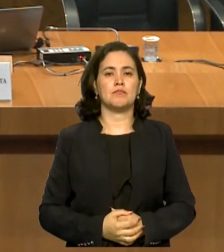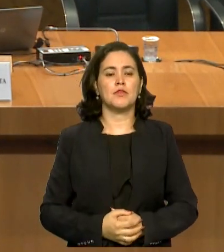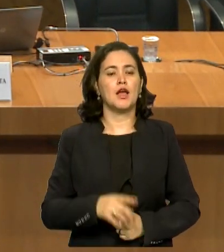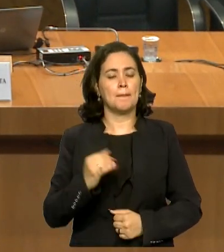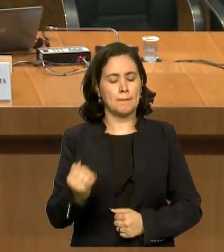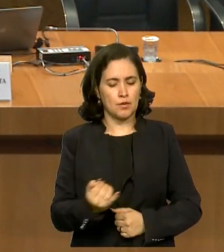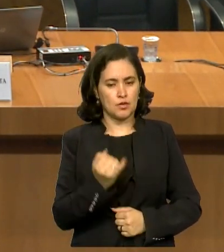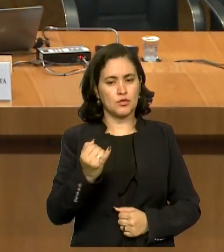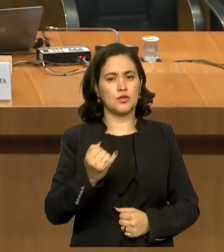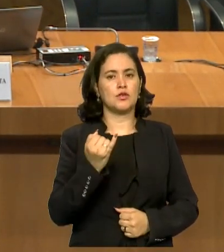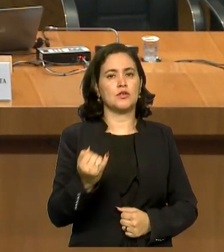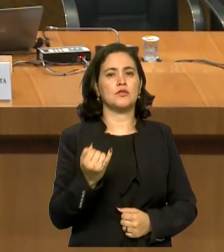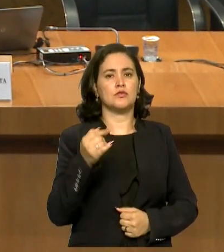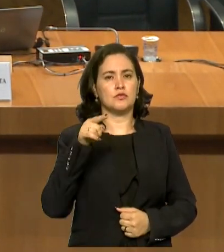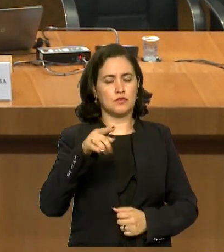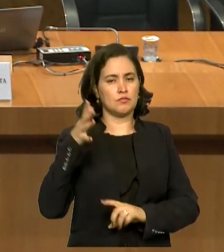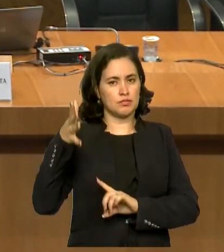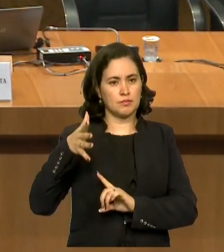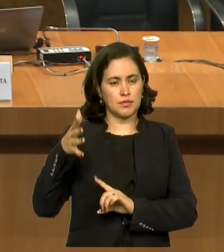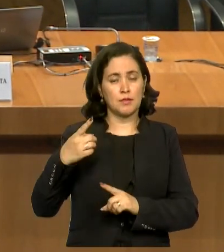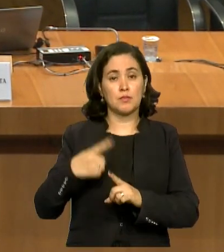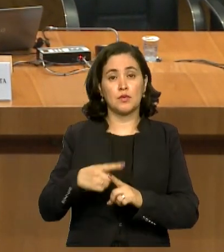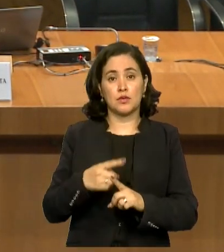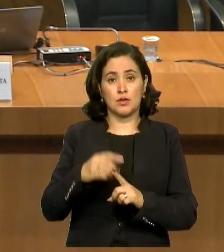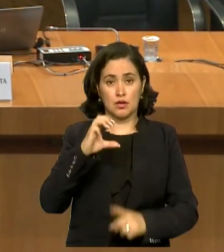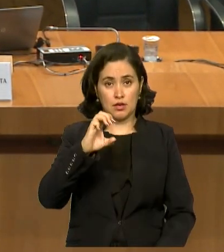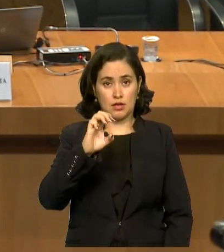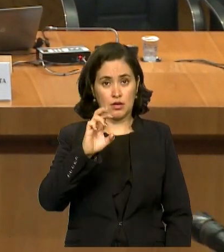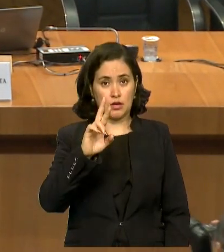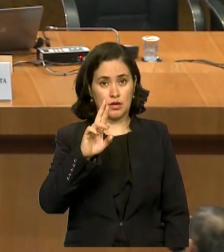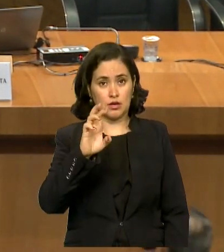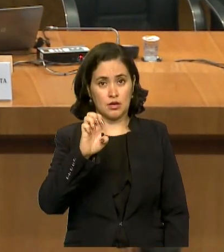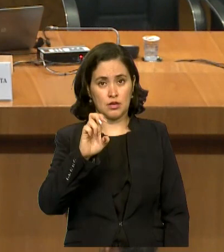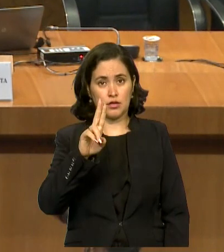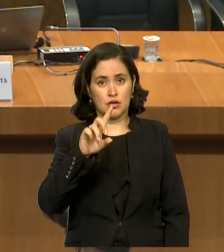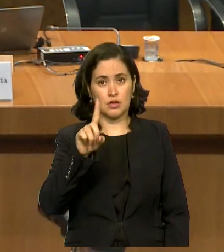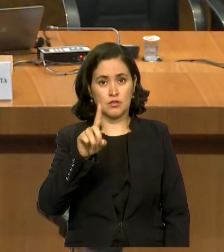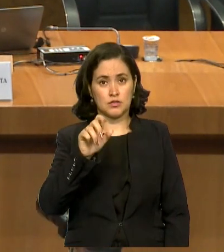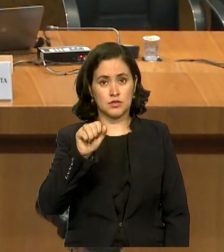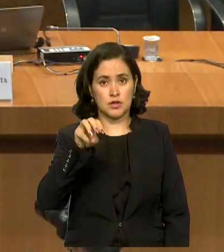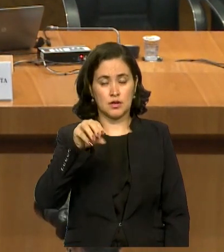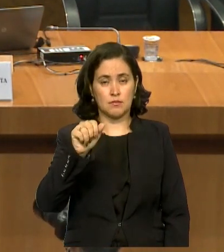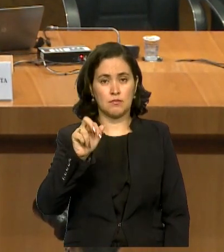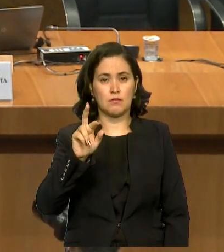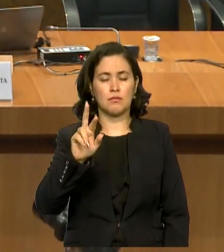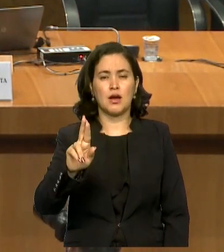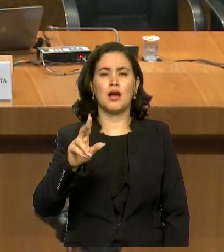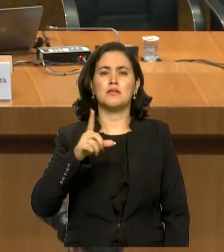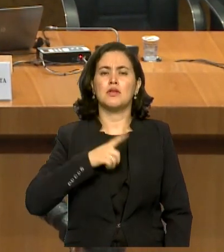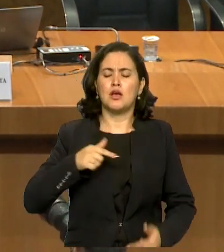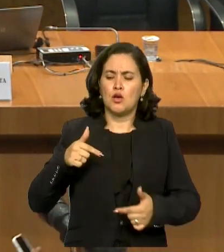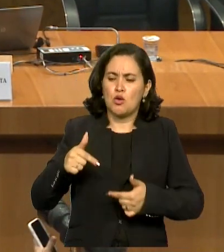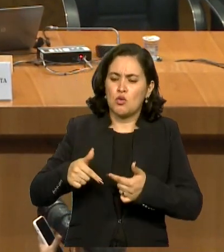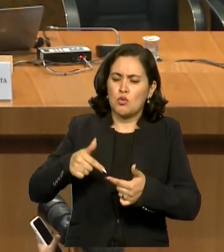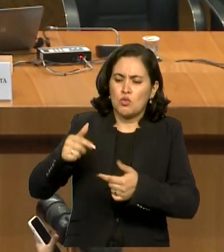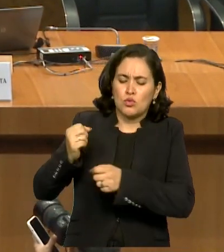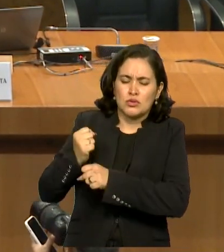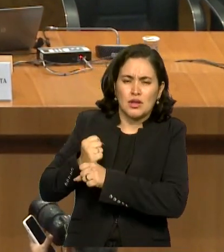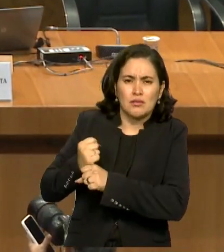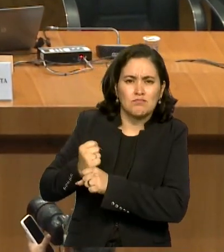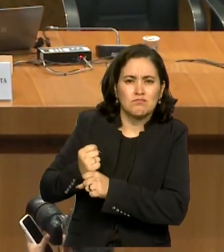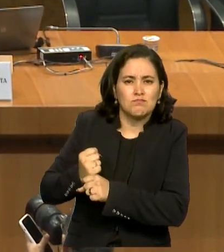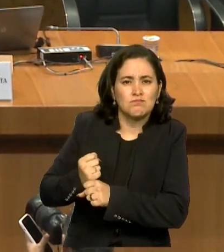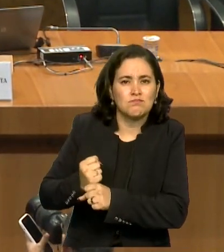anos de militância e movimento social e que assume agora o mandato na Câmara de Vereadores de São Luís, destacar